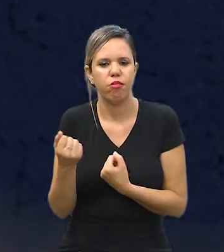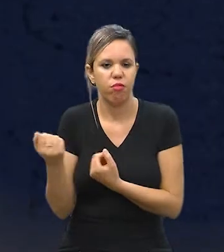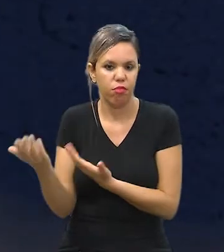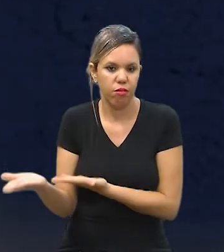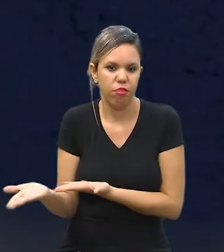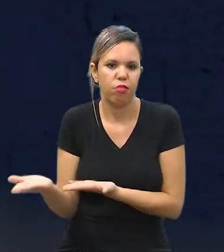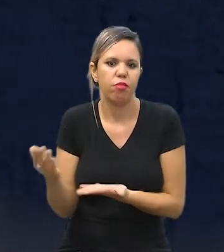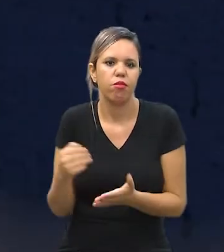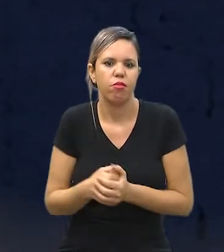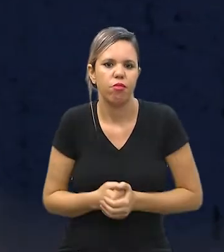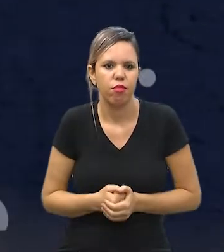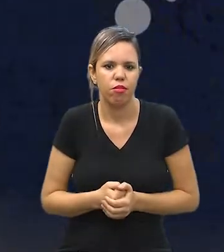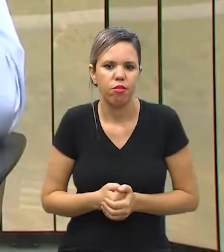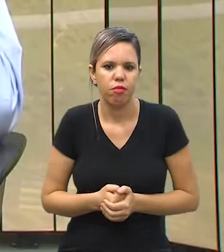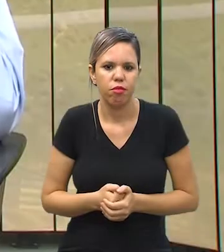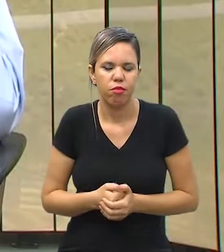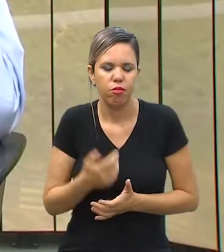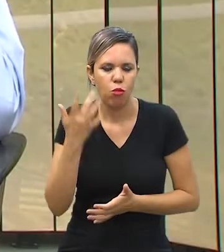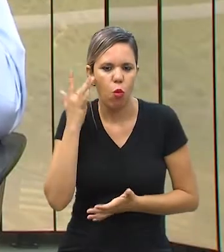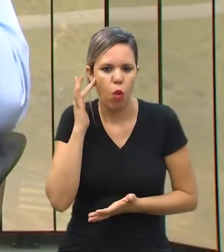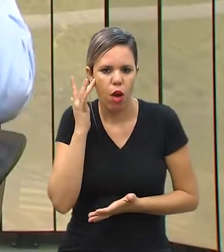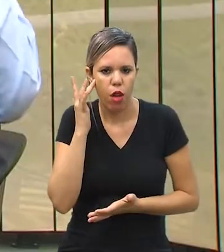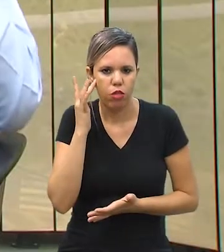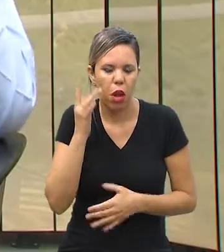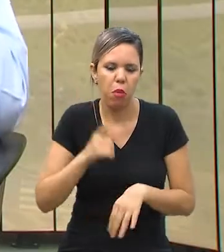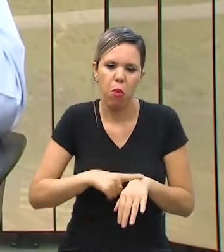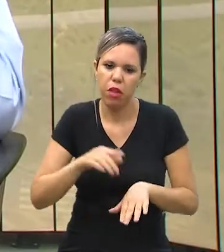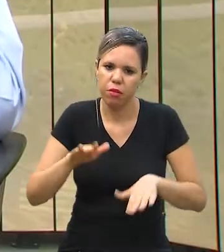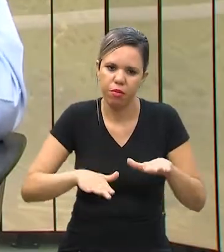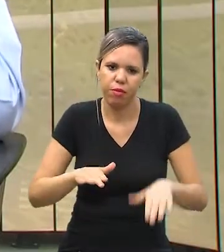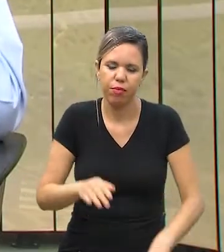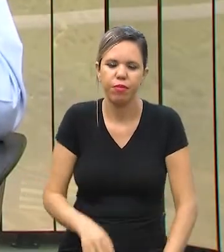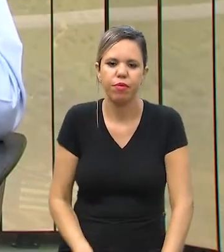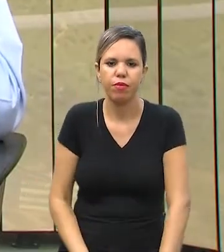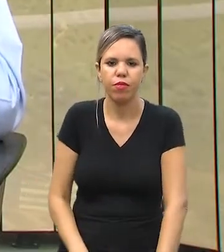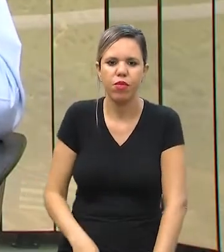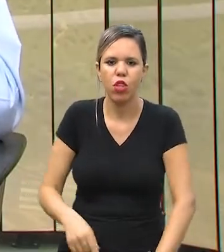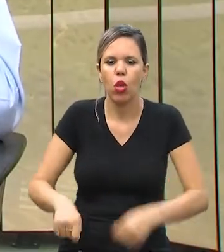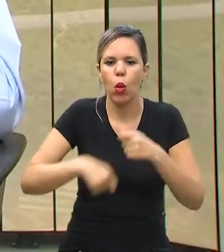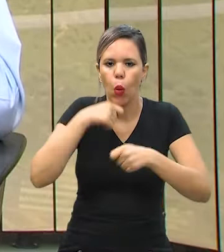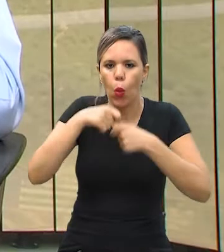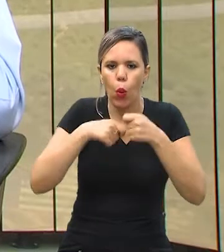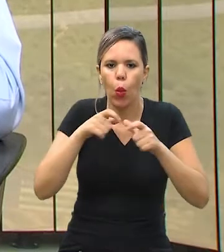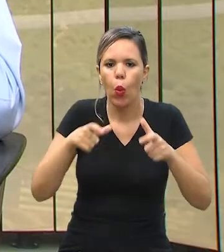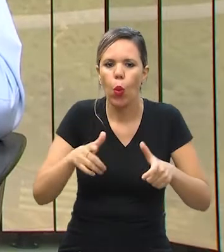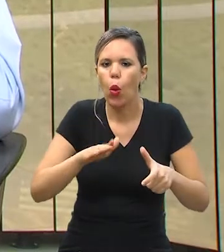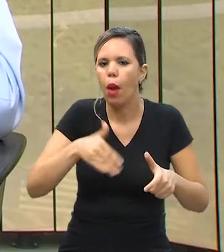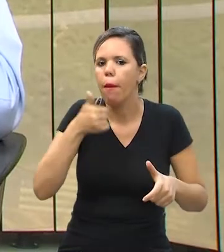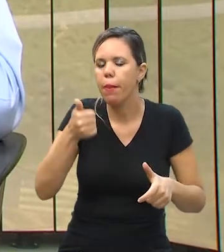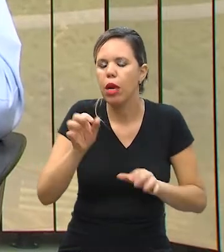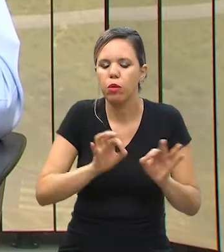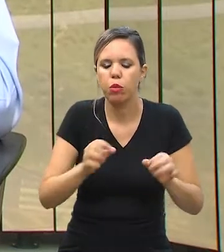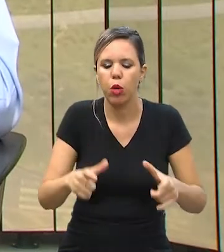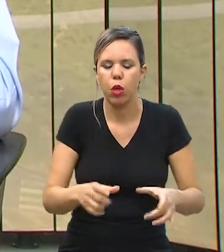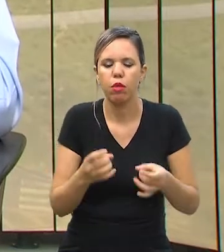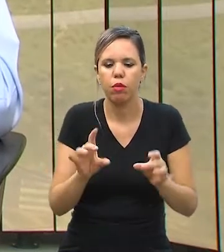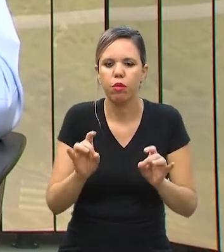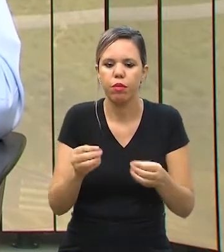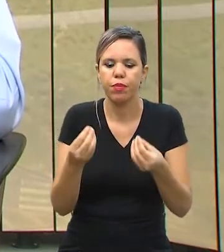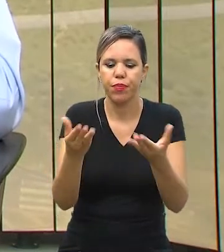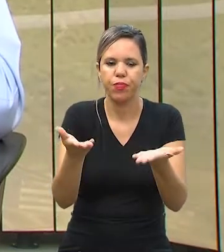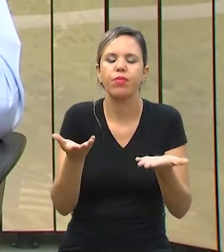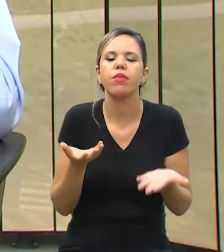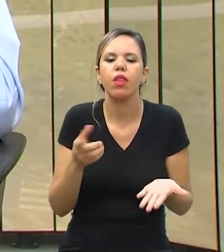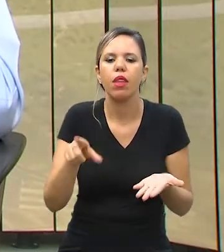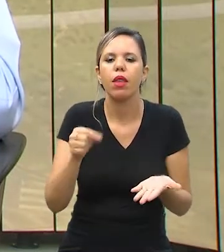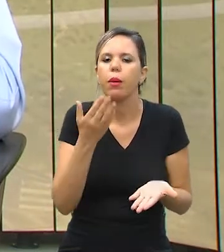Eu sou daquele tipo que eu acho que é momentos. Tá. Sua comida preferida. Alguém vai preparar lá um prato que você